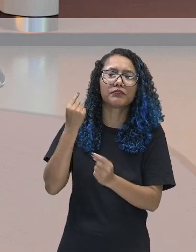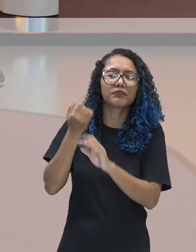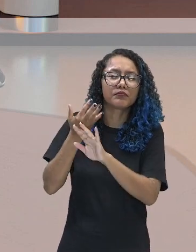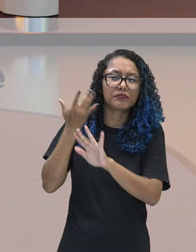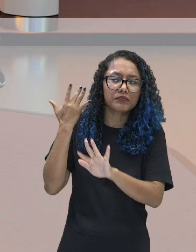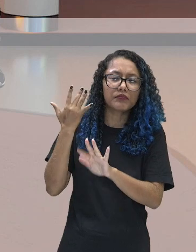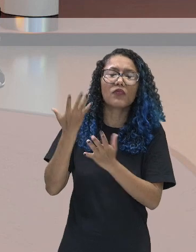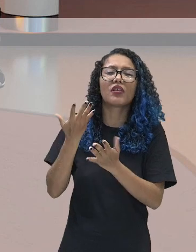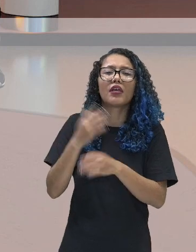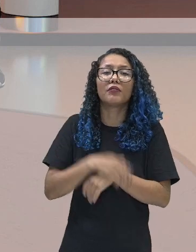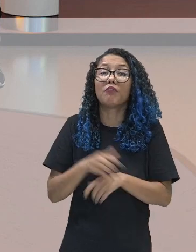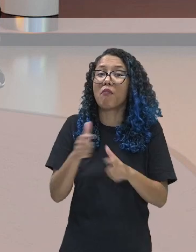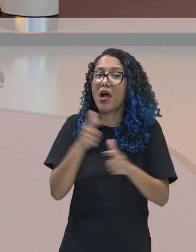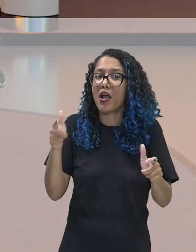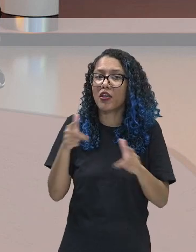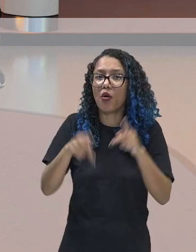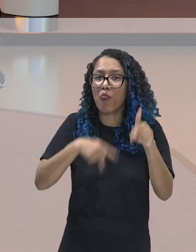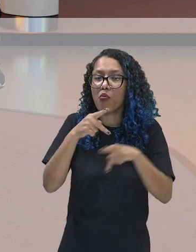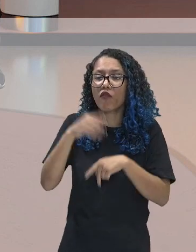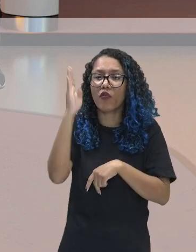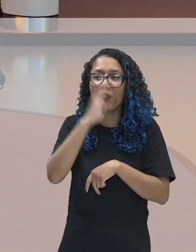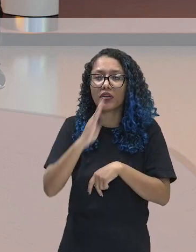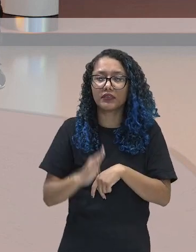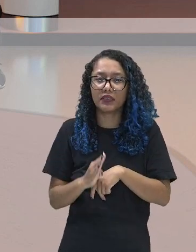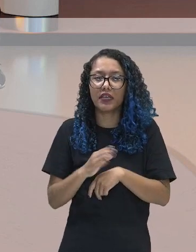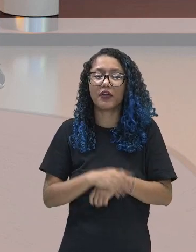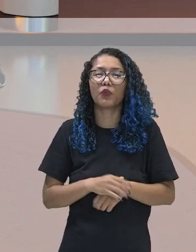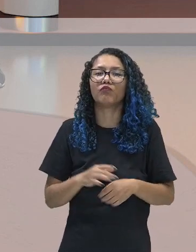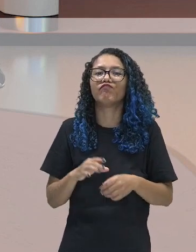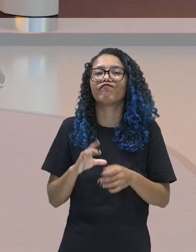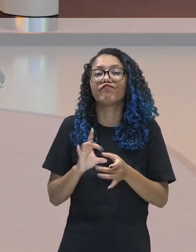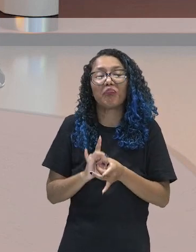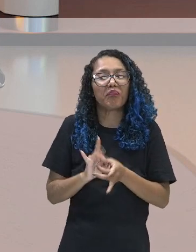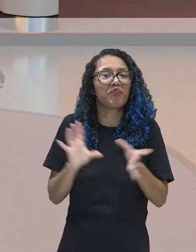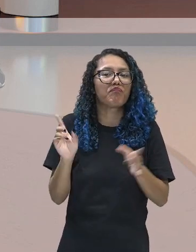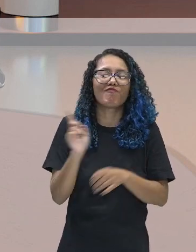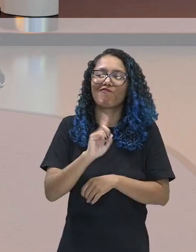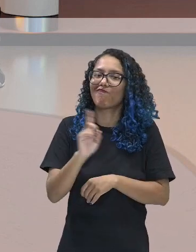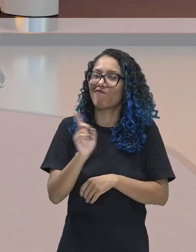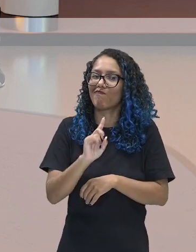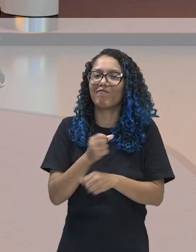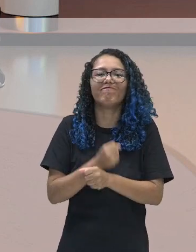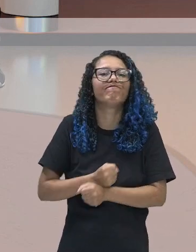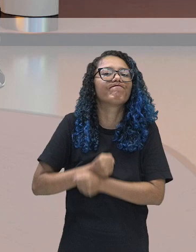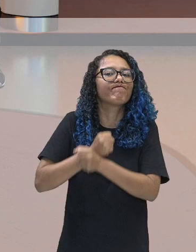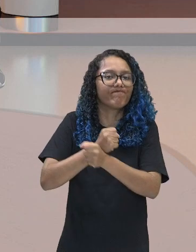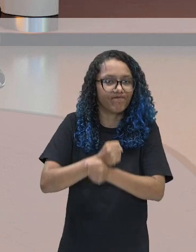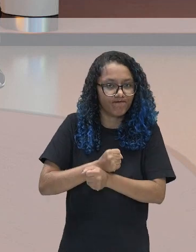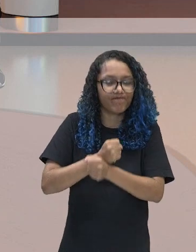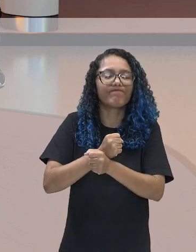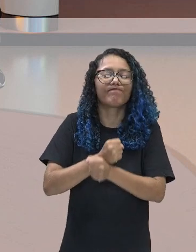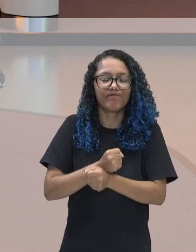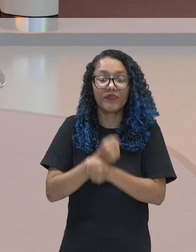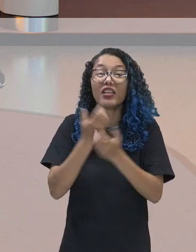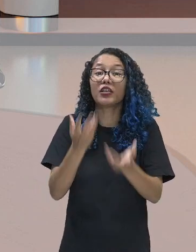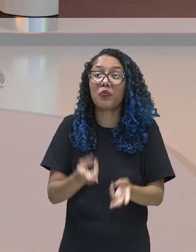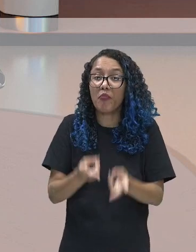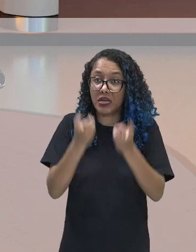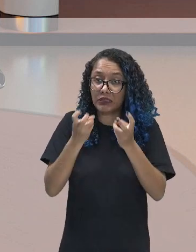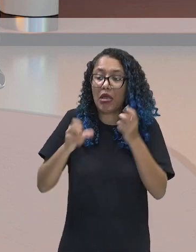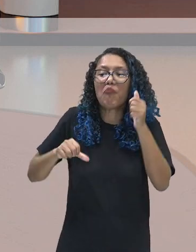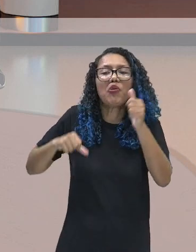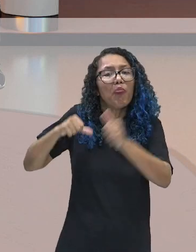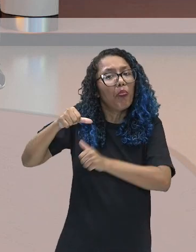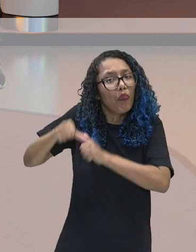população brasileira não tinham sua liberdade, eram escravizados, professor. E a gente vê que mudanças acontecem